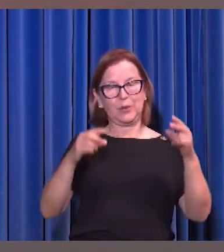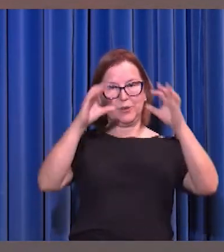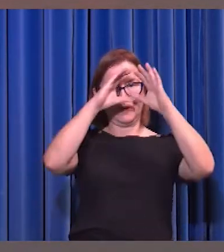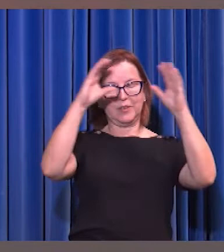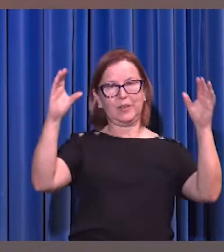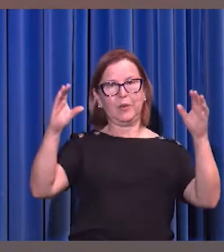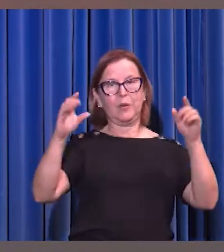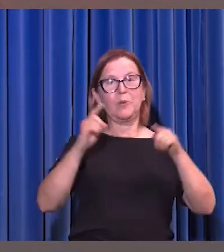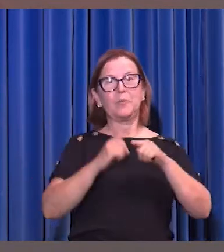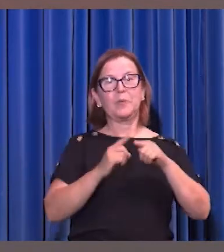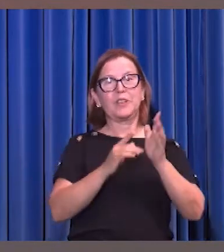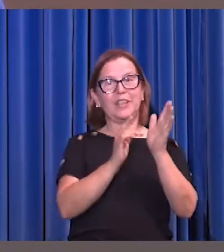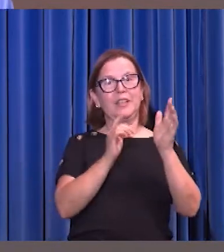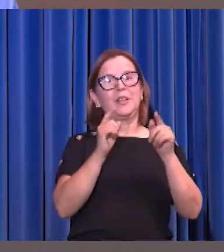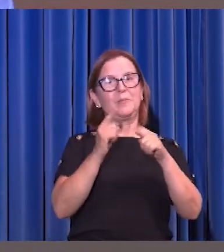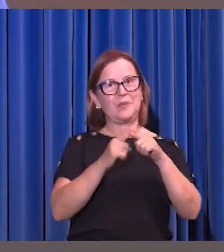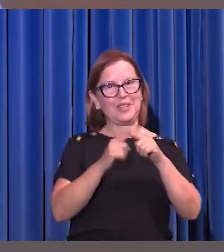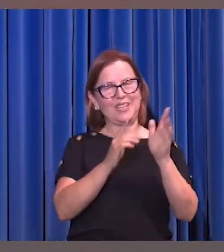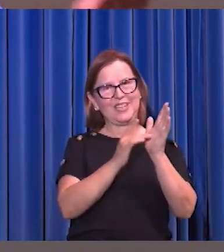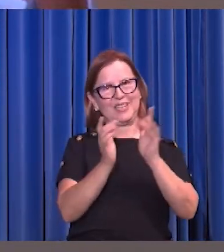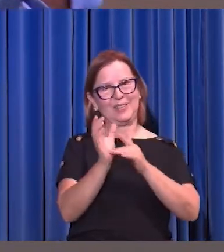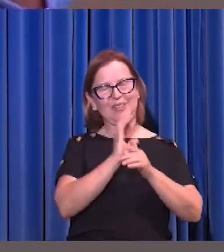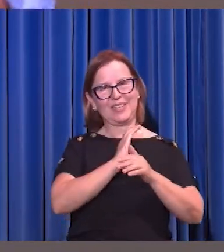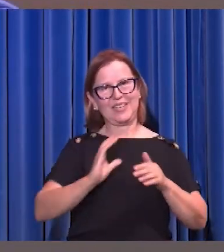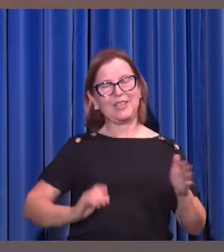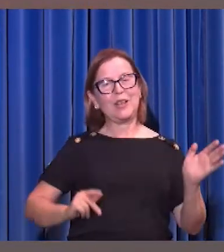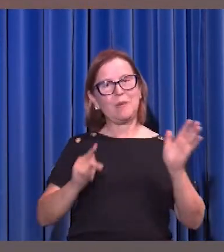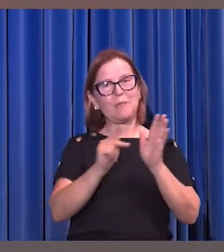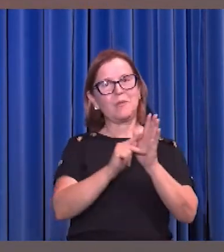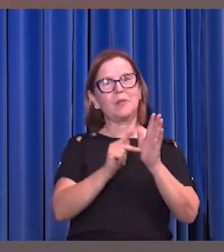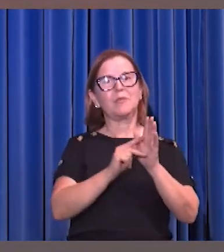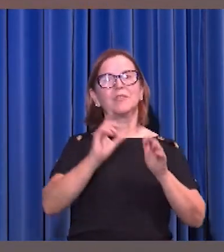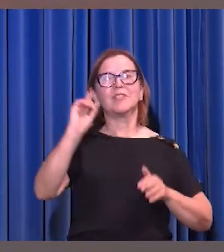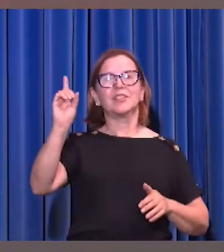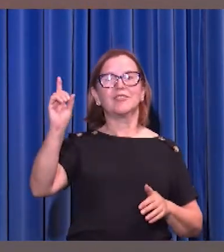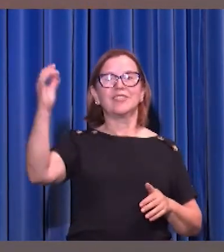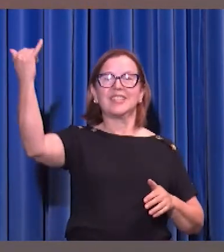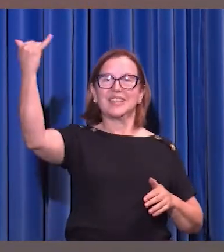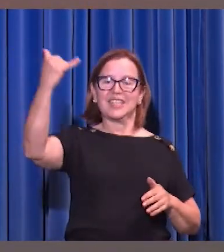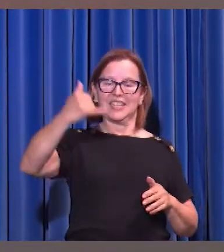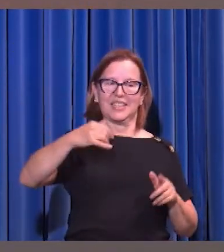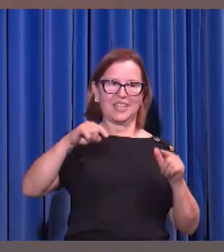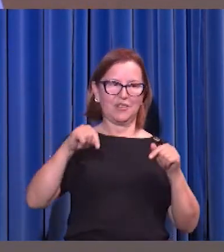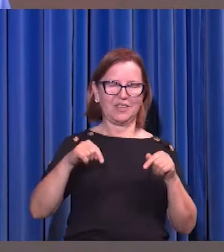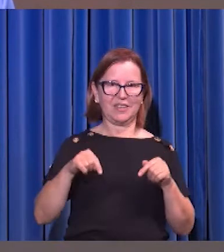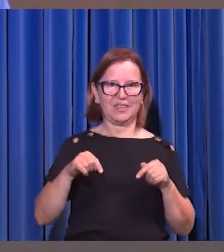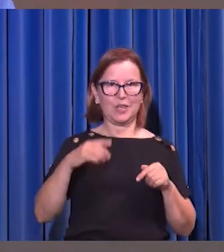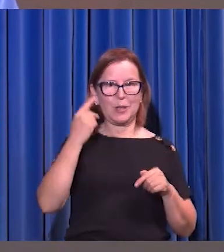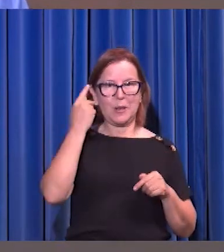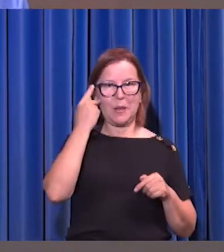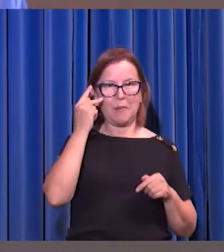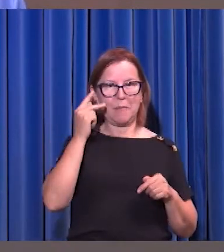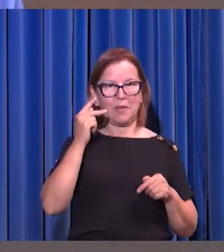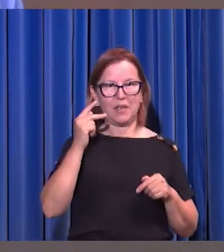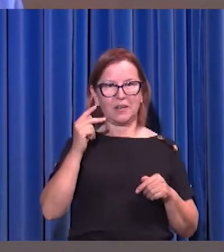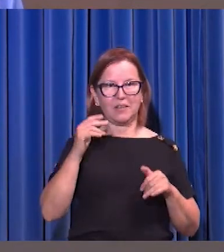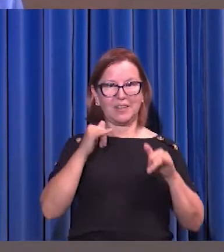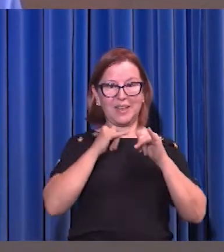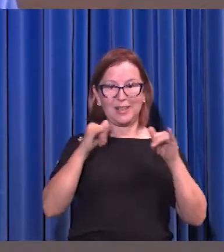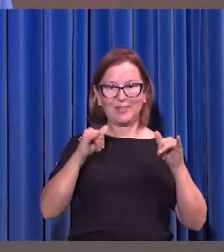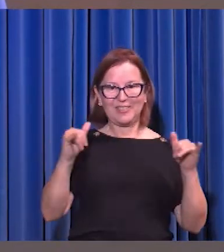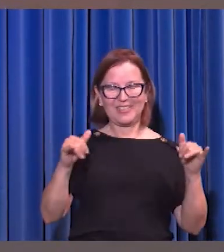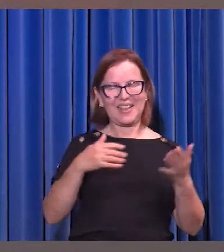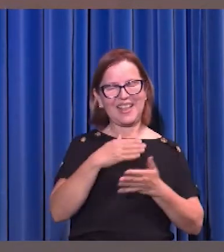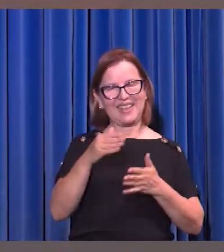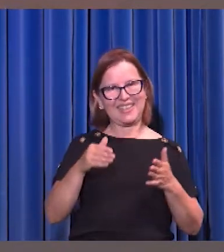Jesus Cristo não teve que subir aos céus, antes, pelo contrário, ele desceu exatamente para comunicar a